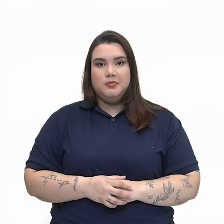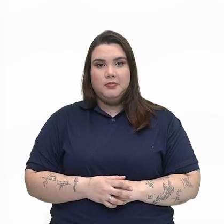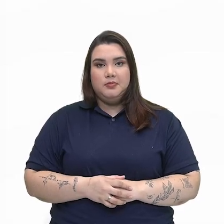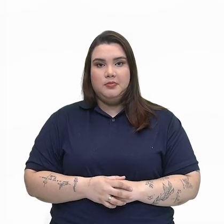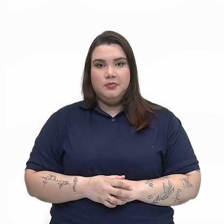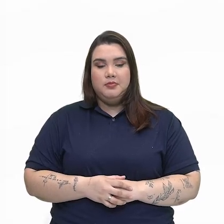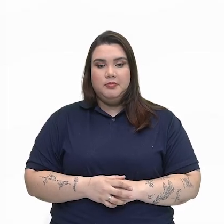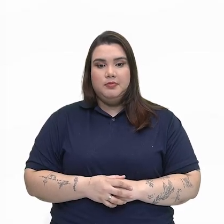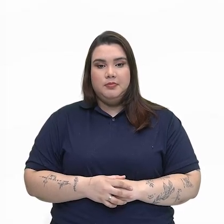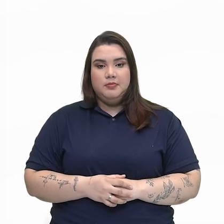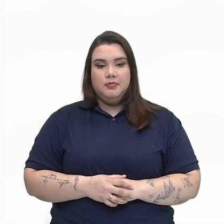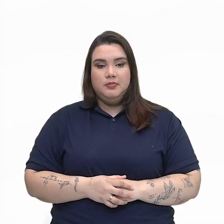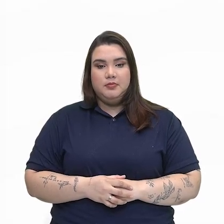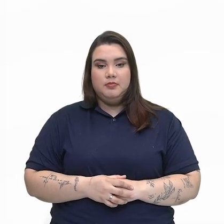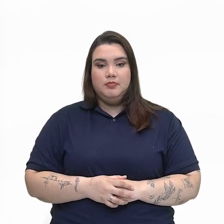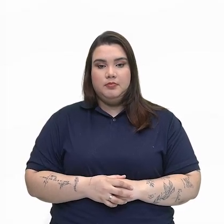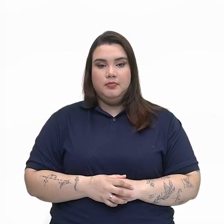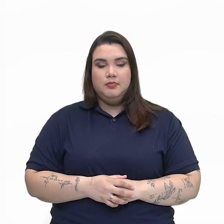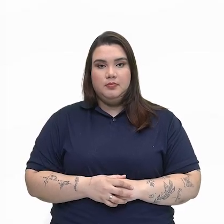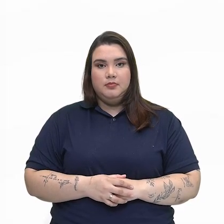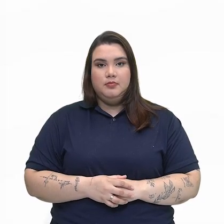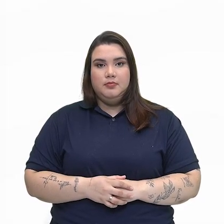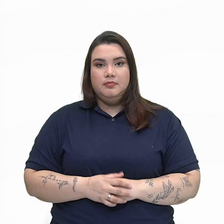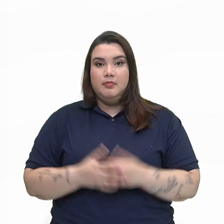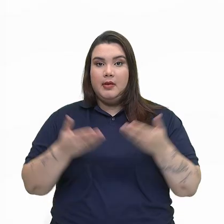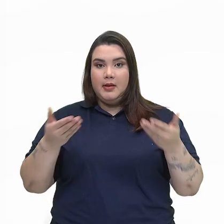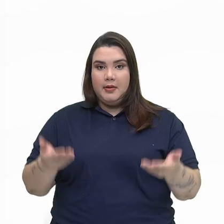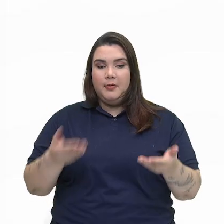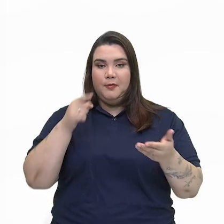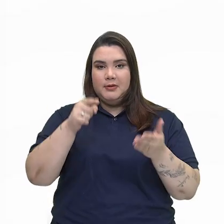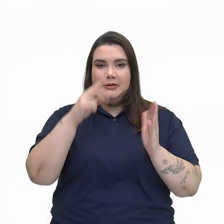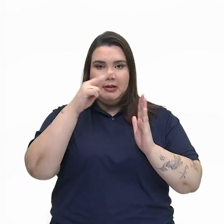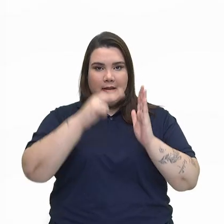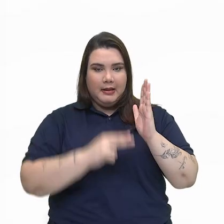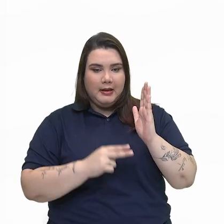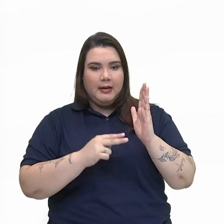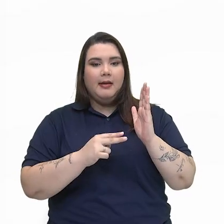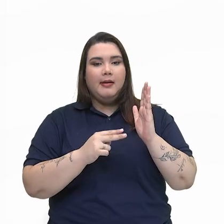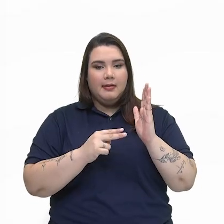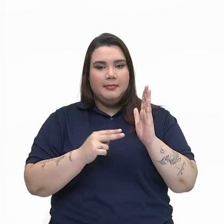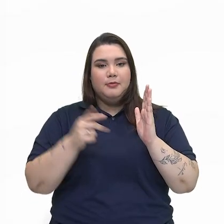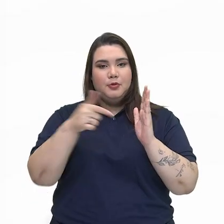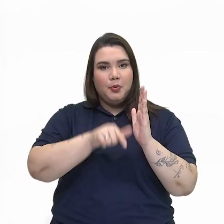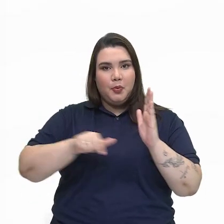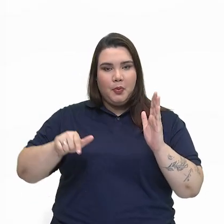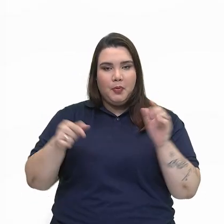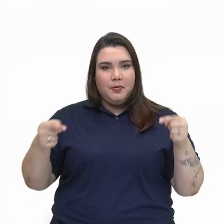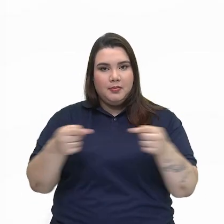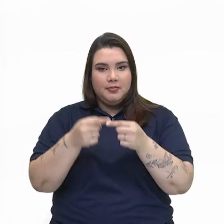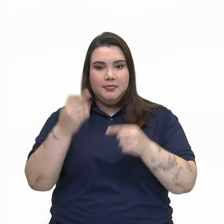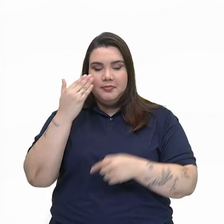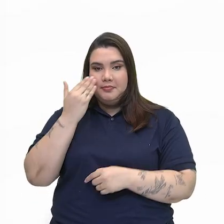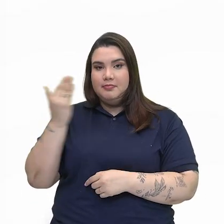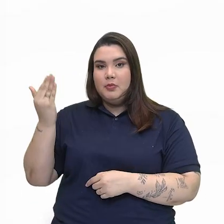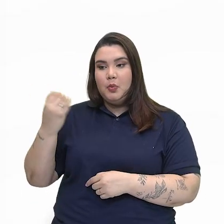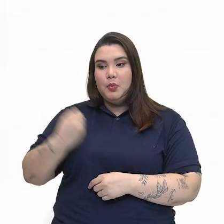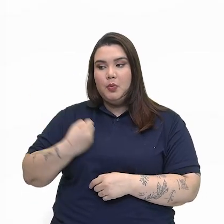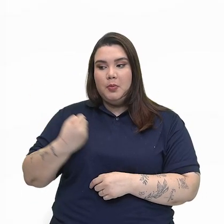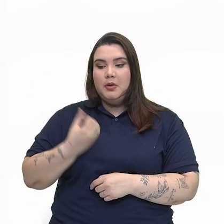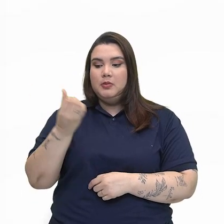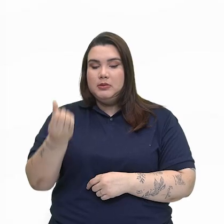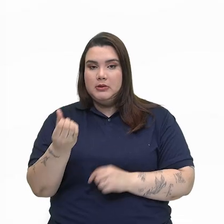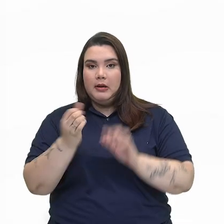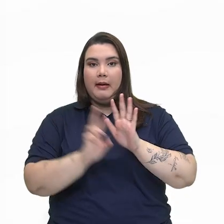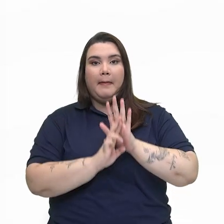Como nós estamos dizendo que essa última casa decimal a ser conservada é a casa dos centésimos, logo, qual será